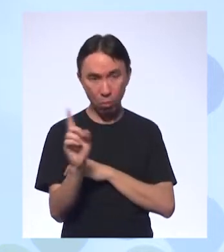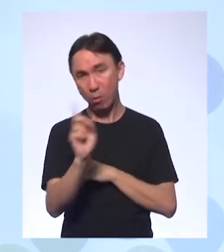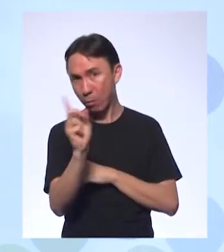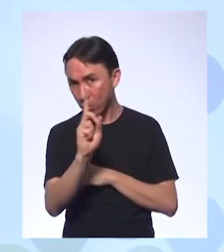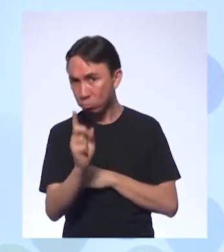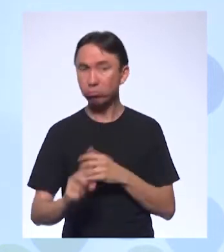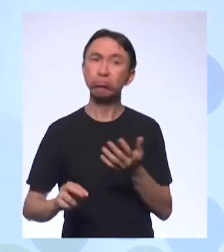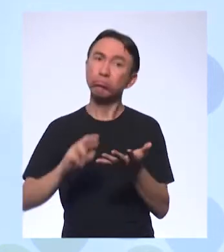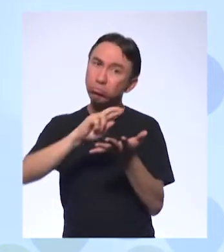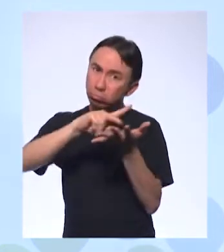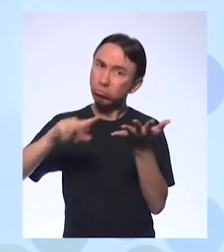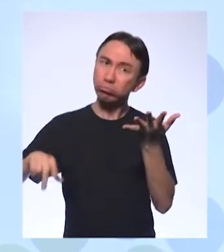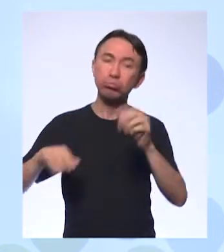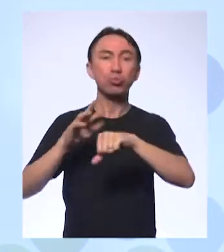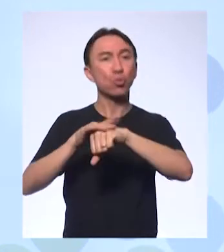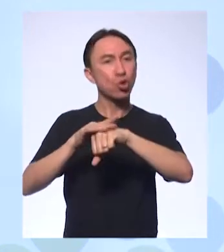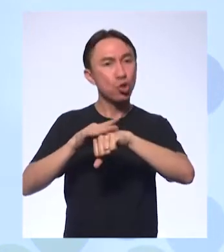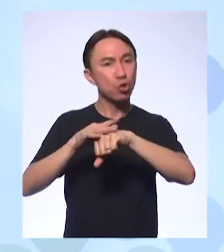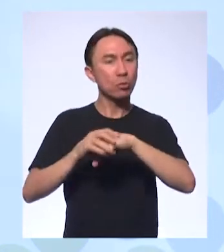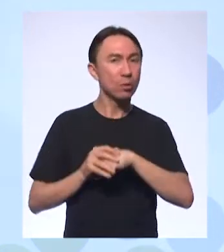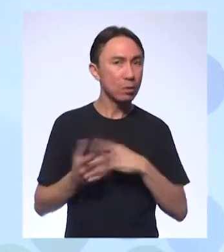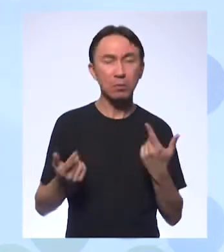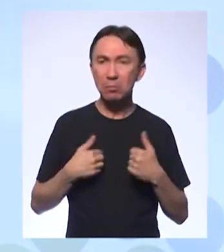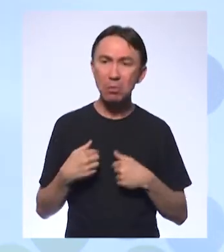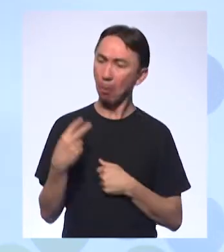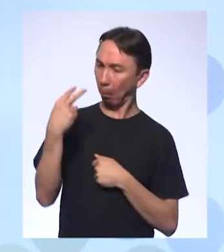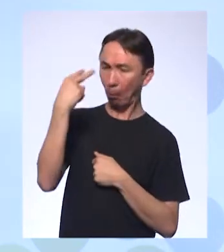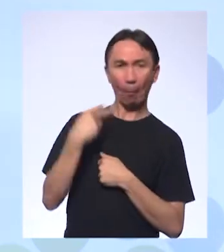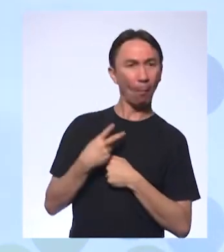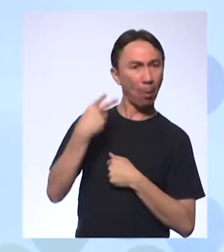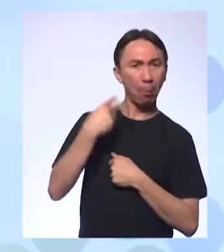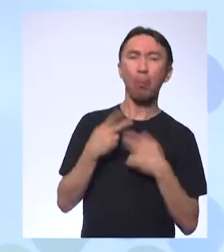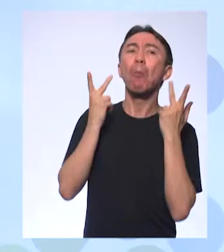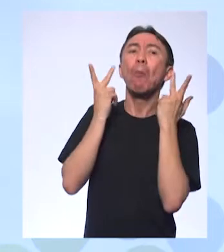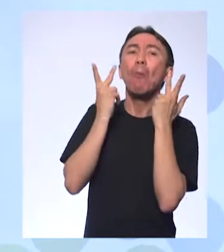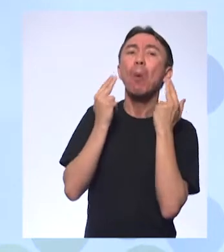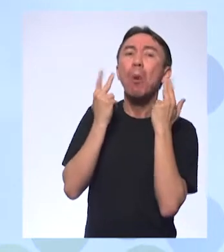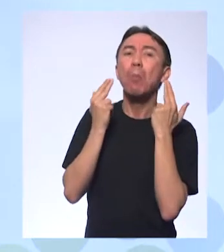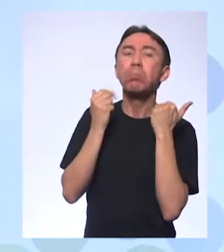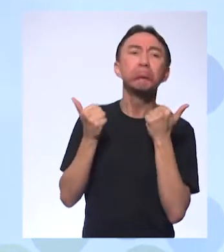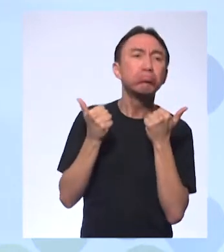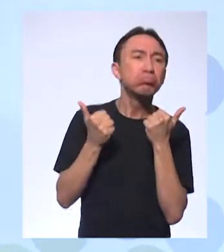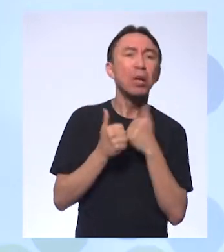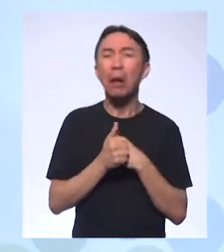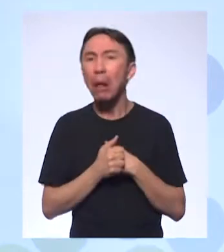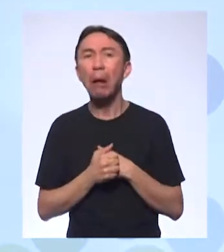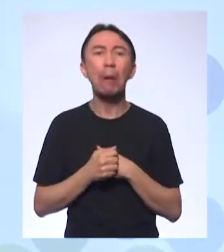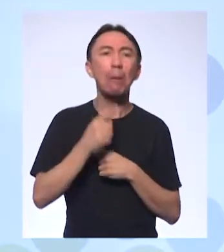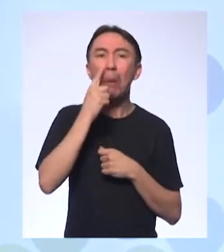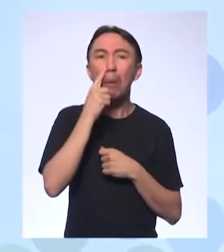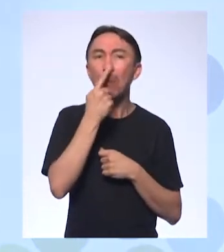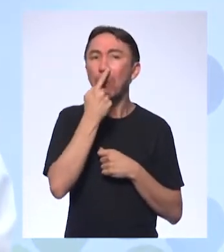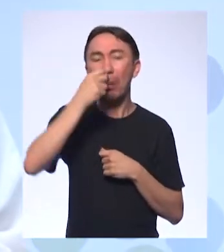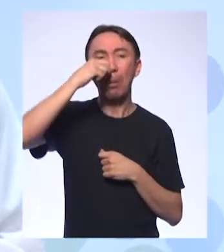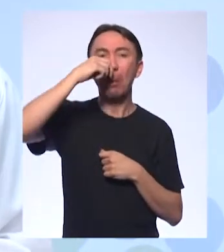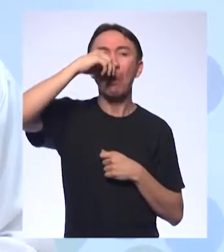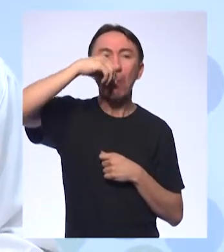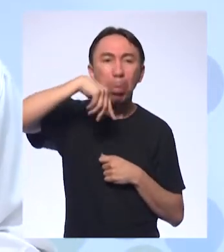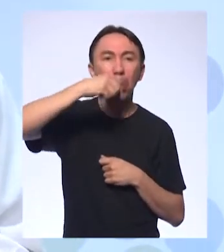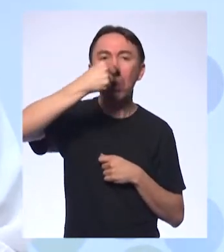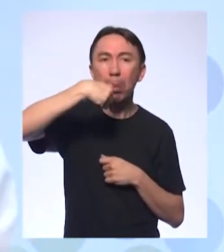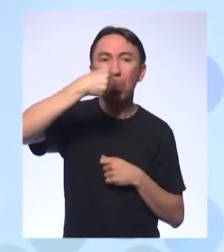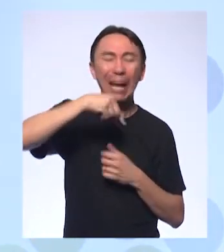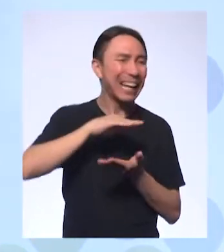doença, mas se eu olhar para você, você não tem nenhum sinal de doença. Nenhum narizinho escorrendo você tem. Tá?